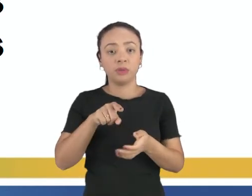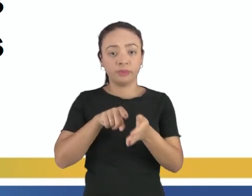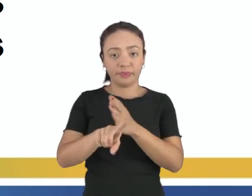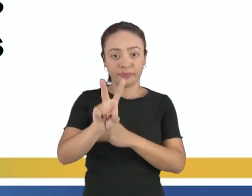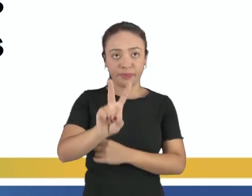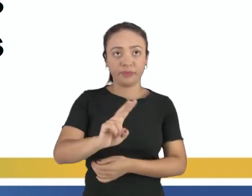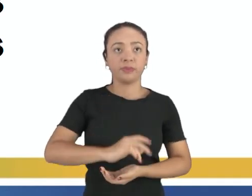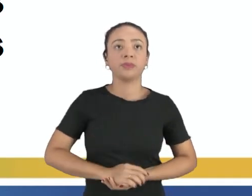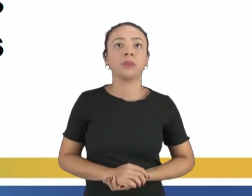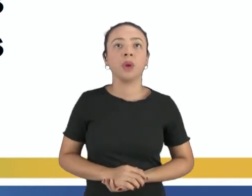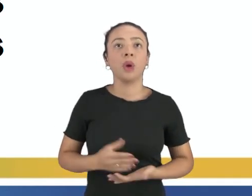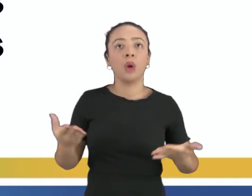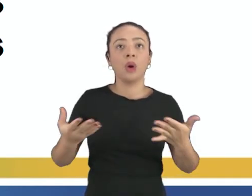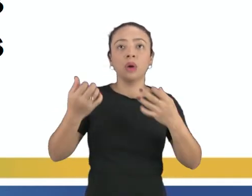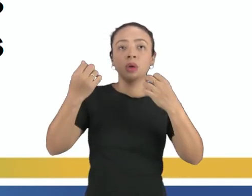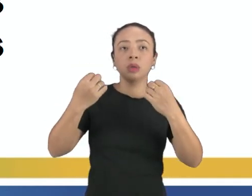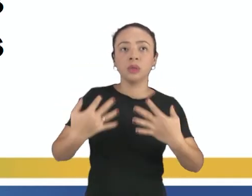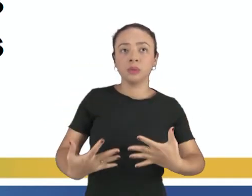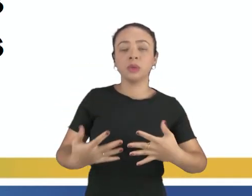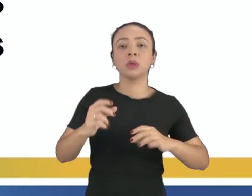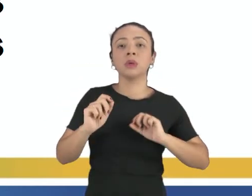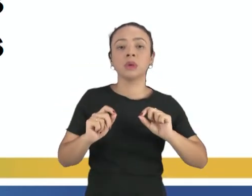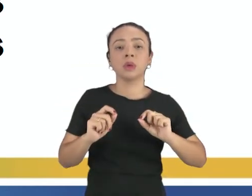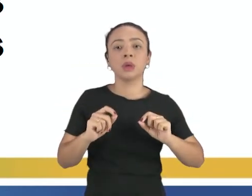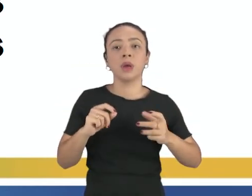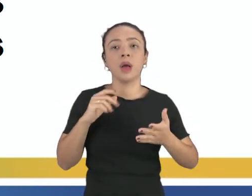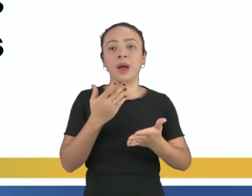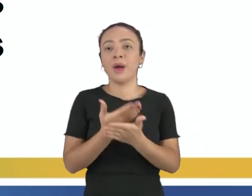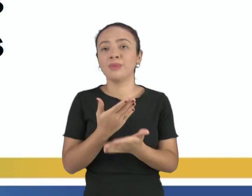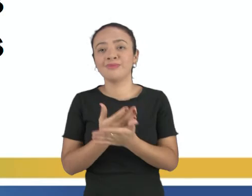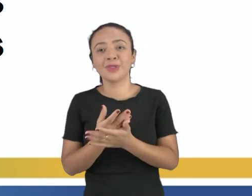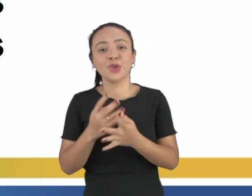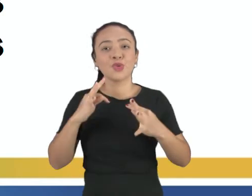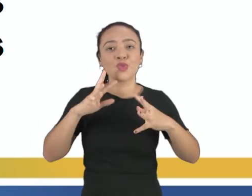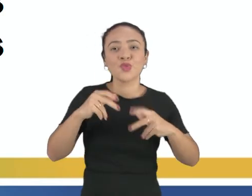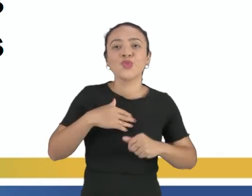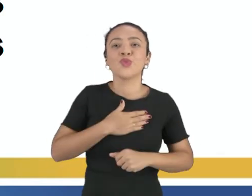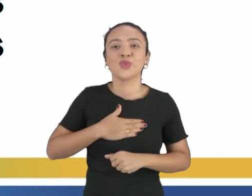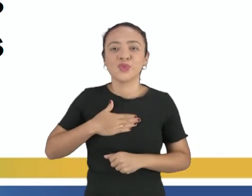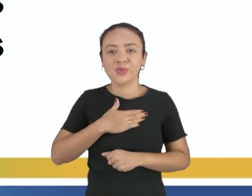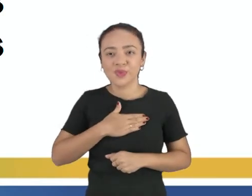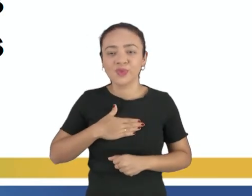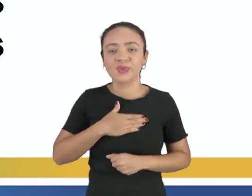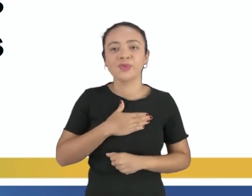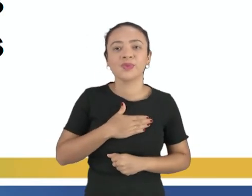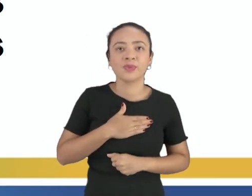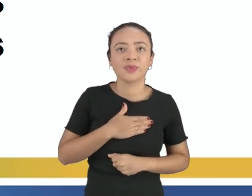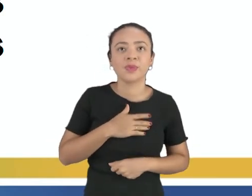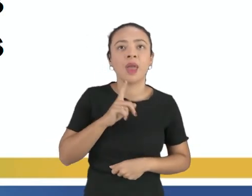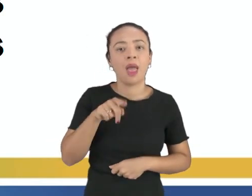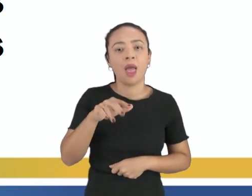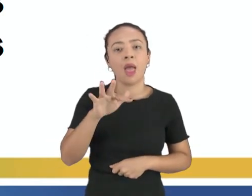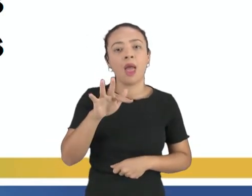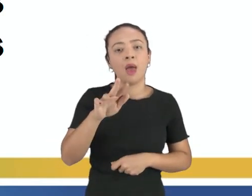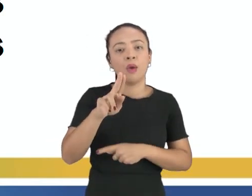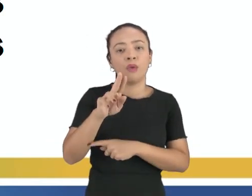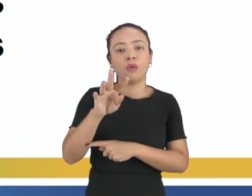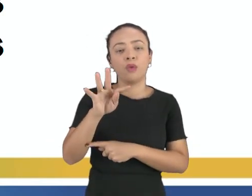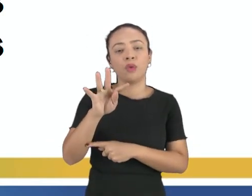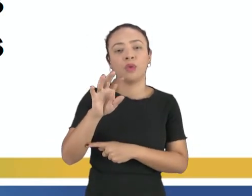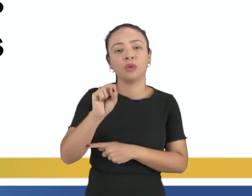nossas duas questões. Hoje falamos um pouco da aula mais aguardada pelos alunos, né? Ele mesmo, o